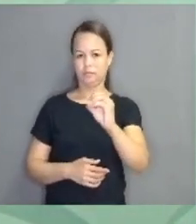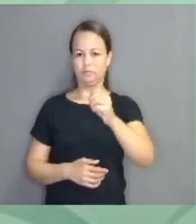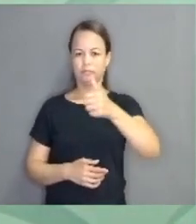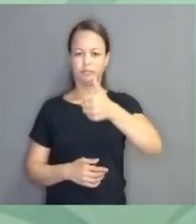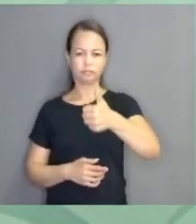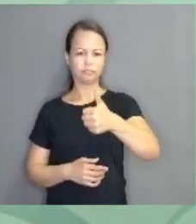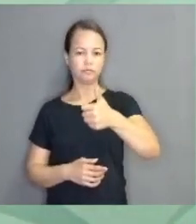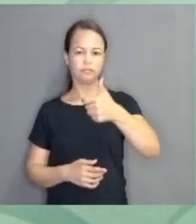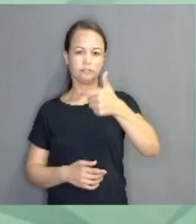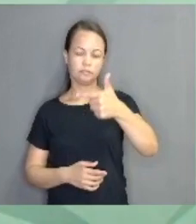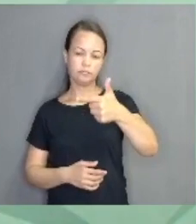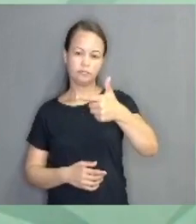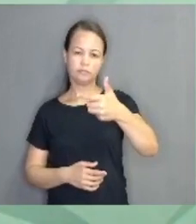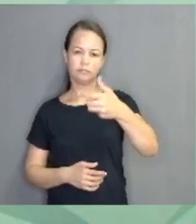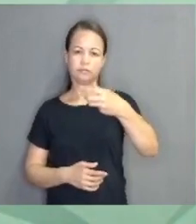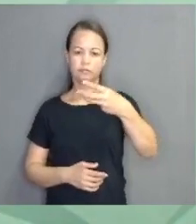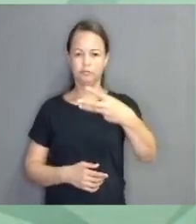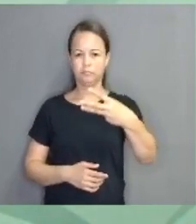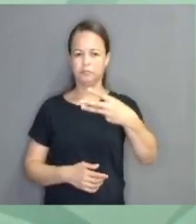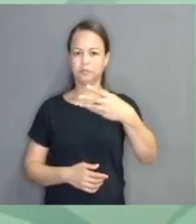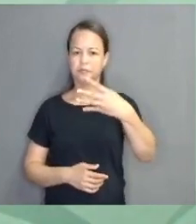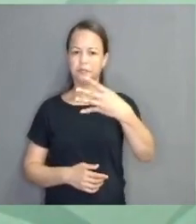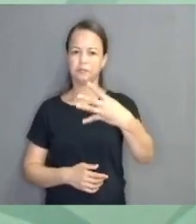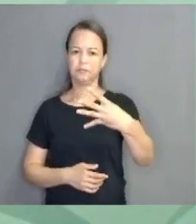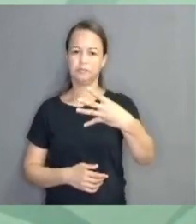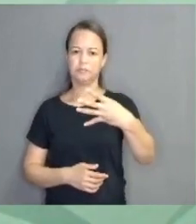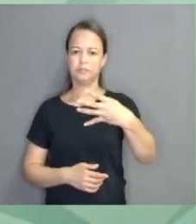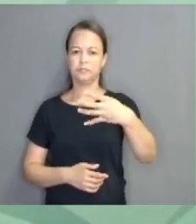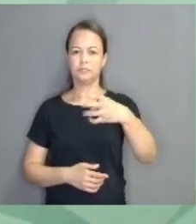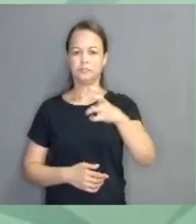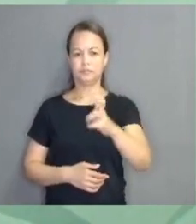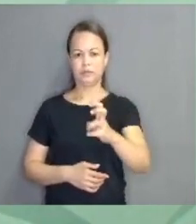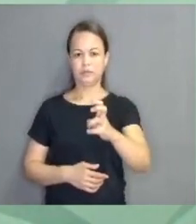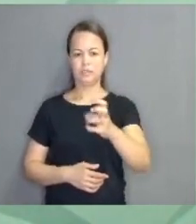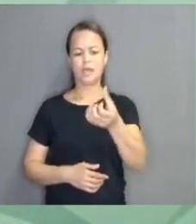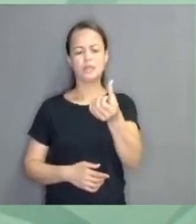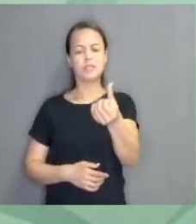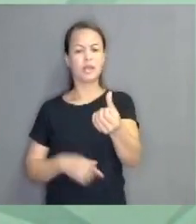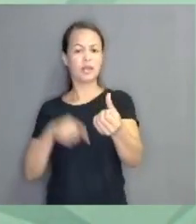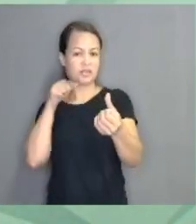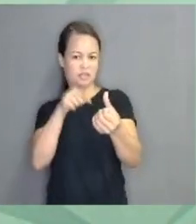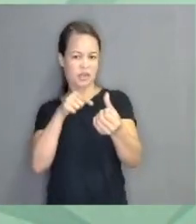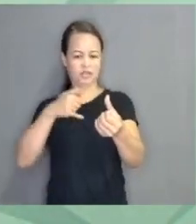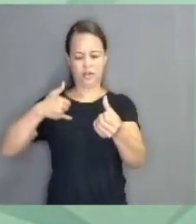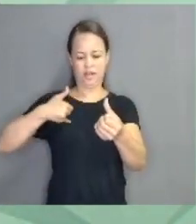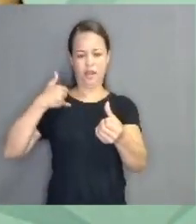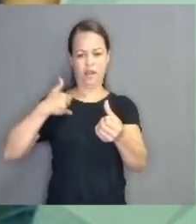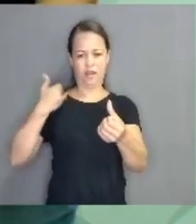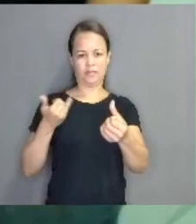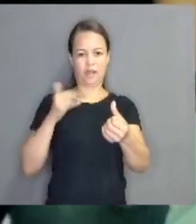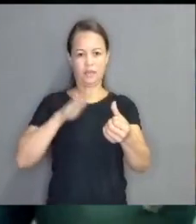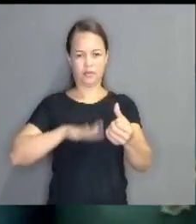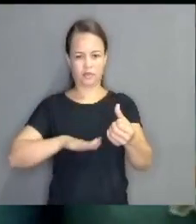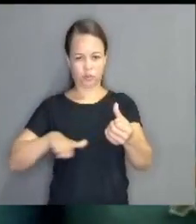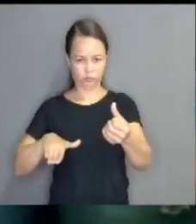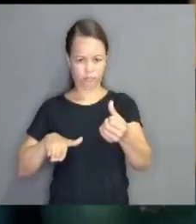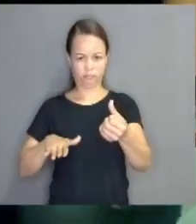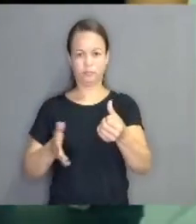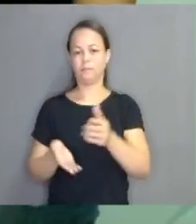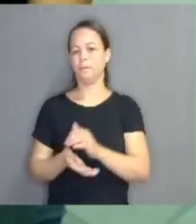3, 4, 5, 6. Muito bem. Essa é a idade do Iago. Vamos treinar mais um